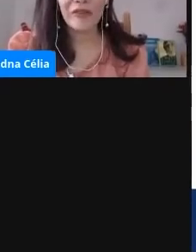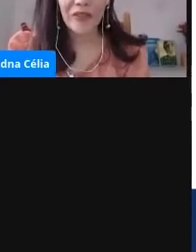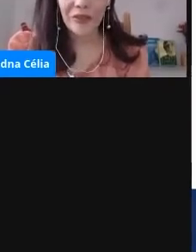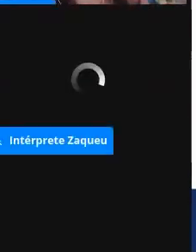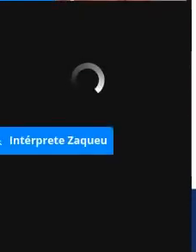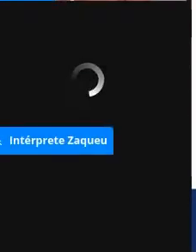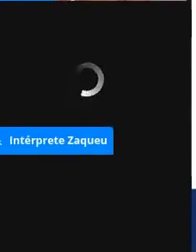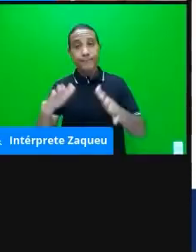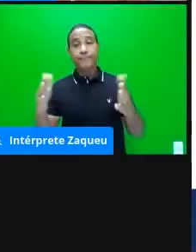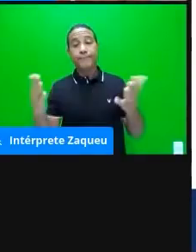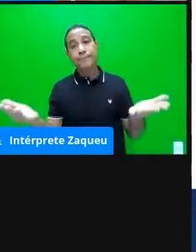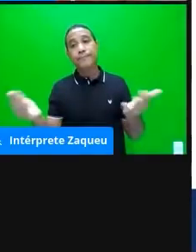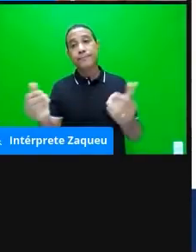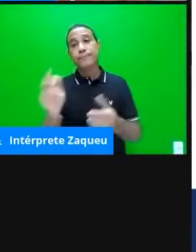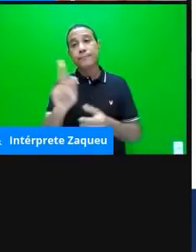Bom, professores,